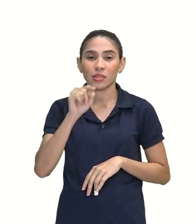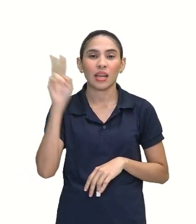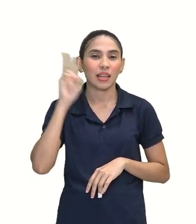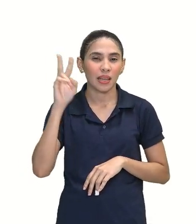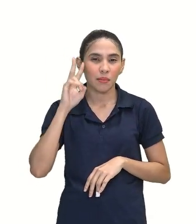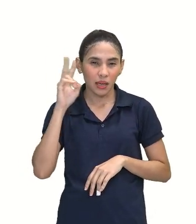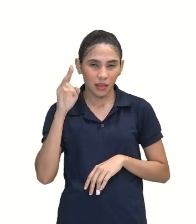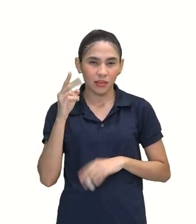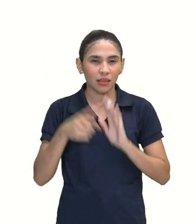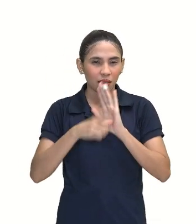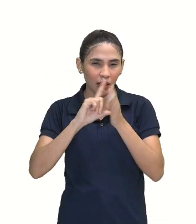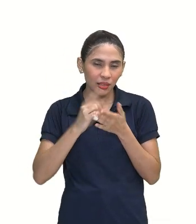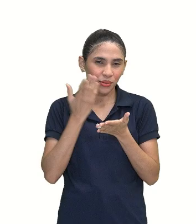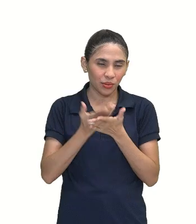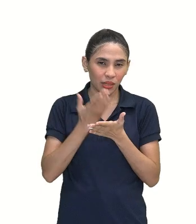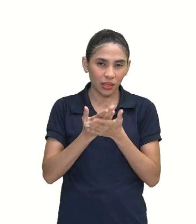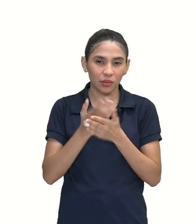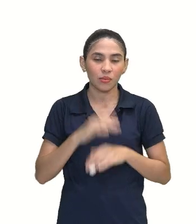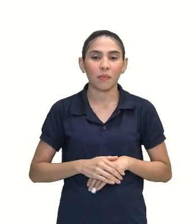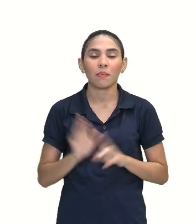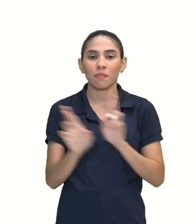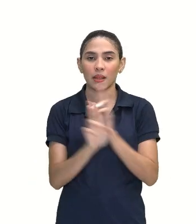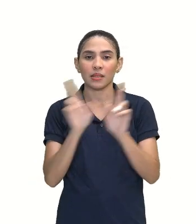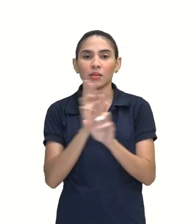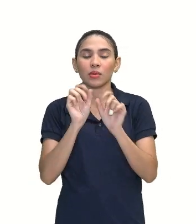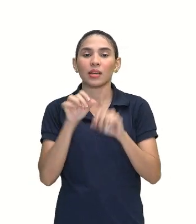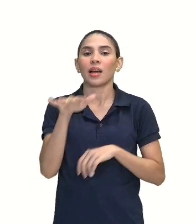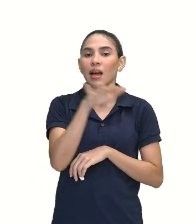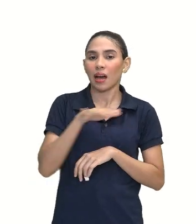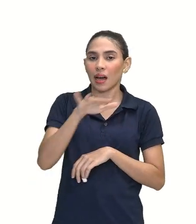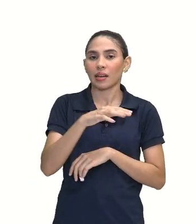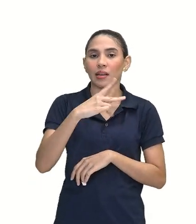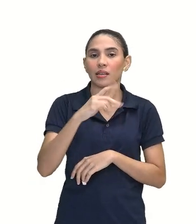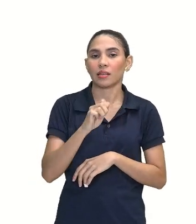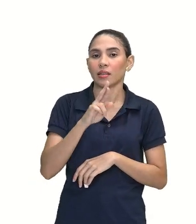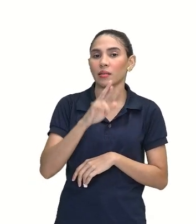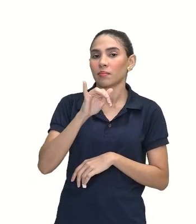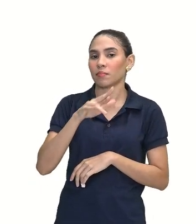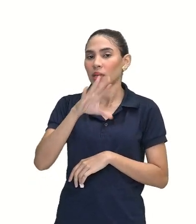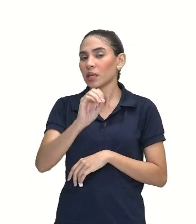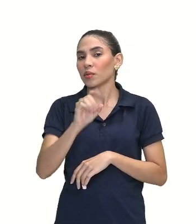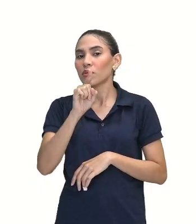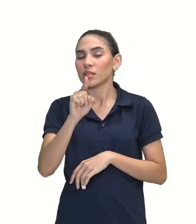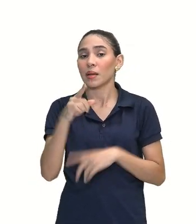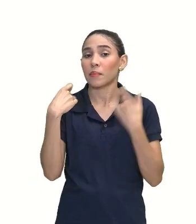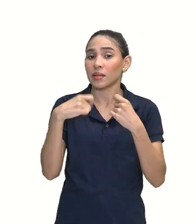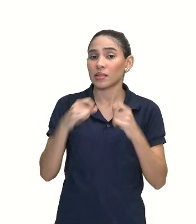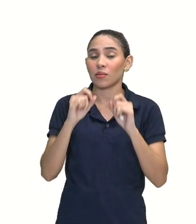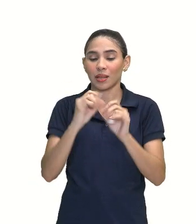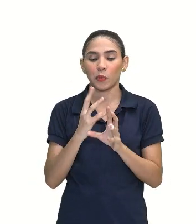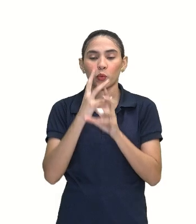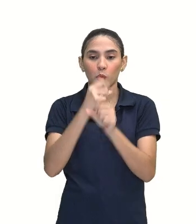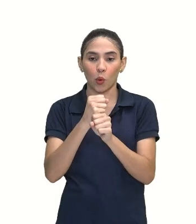que a gente verificou agora há pouco em relação à área, ao perímetro de um retângulo, você tem que pegar esta